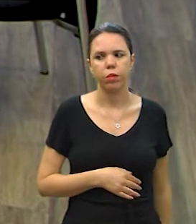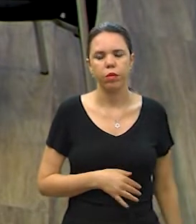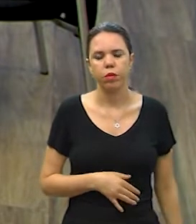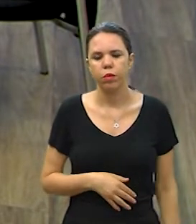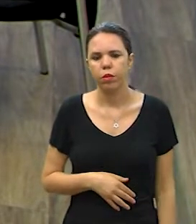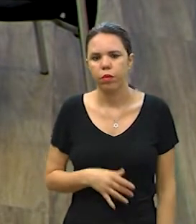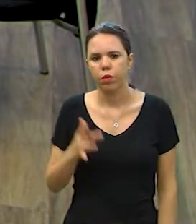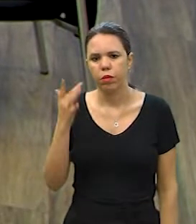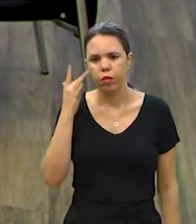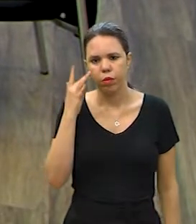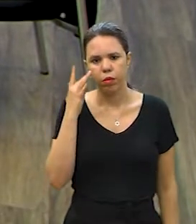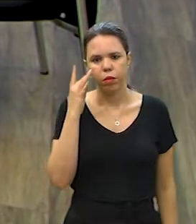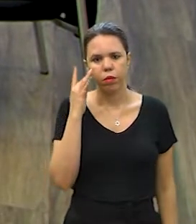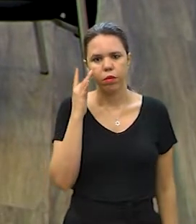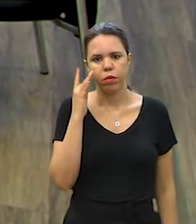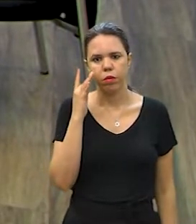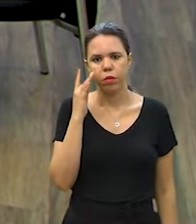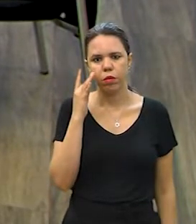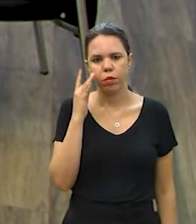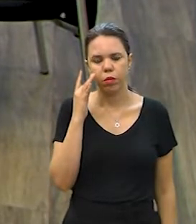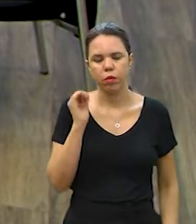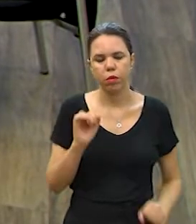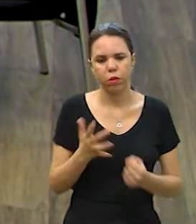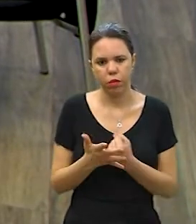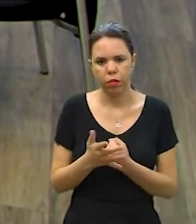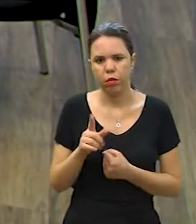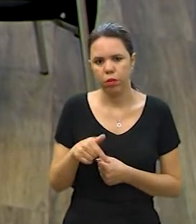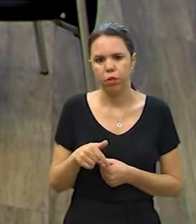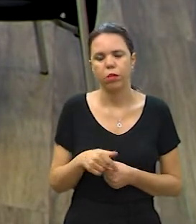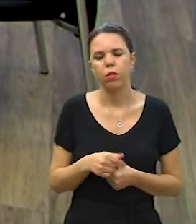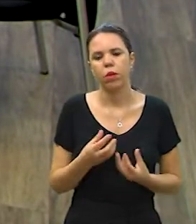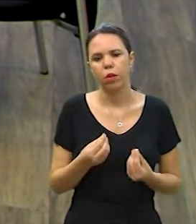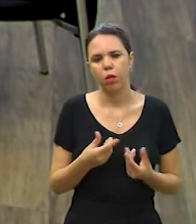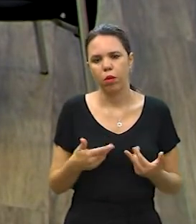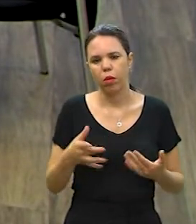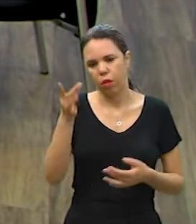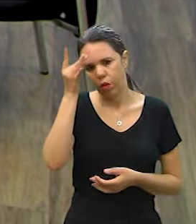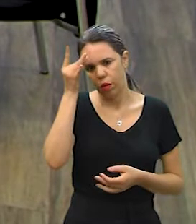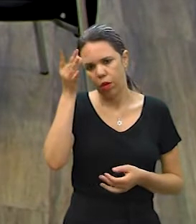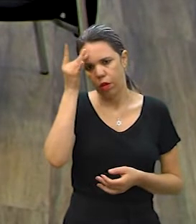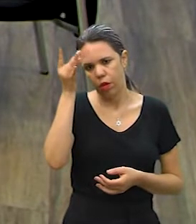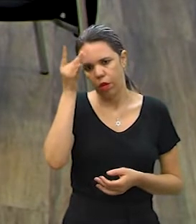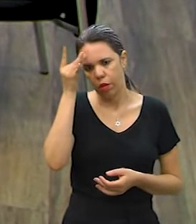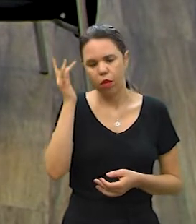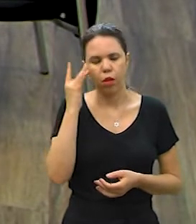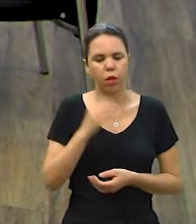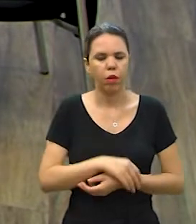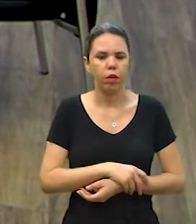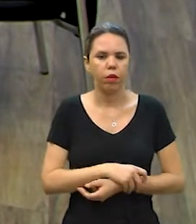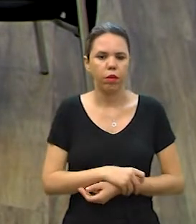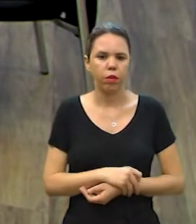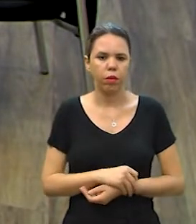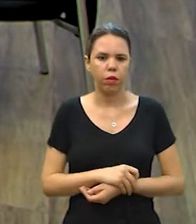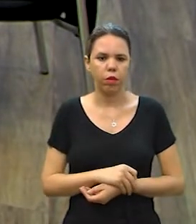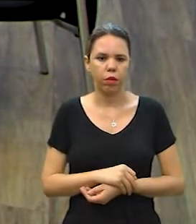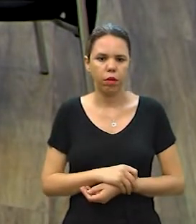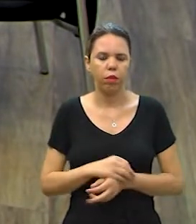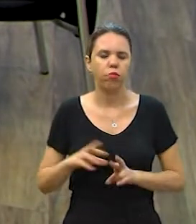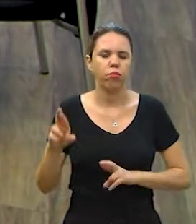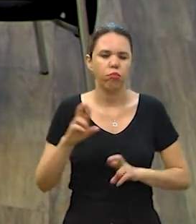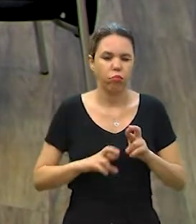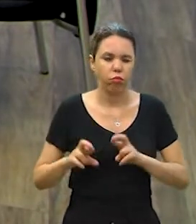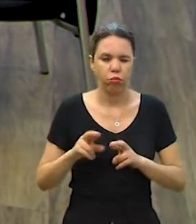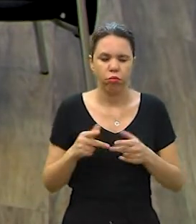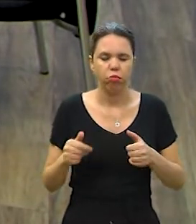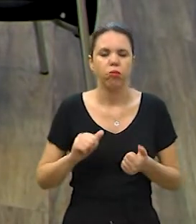Eu acho que a pandemia, ela deixou várias lições também, né? Eu acho que a gente pôde rever muitas